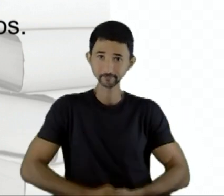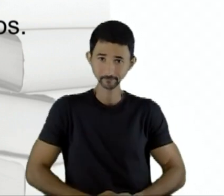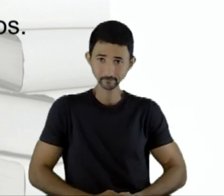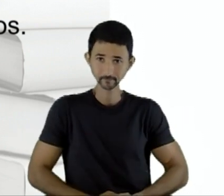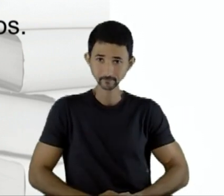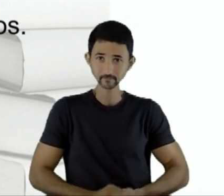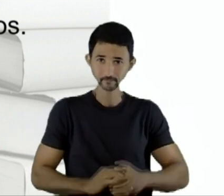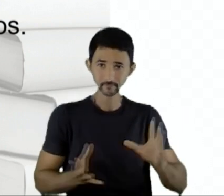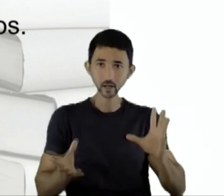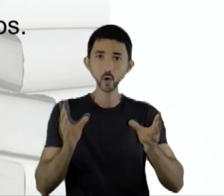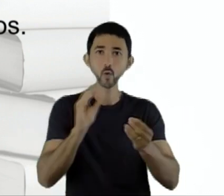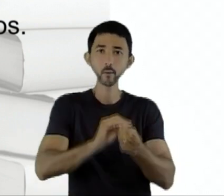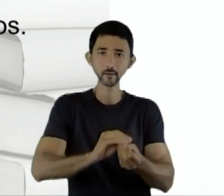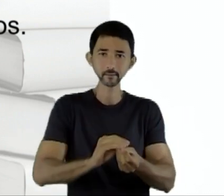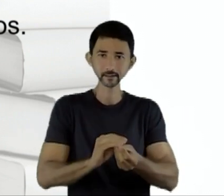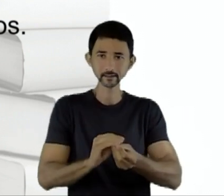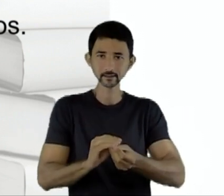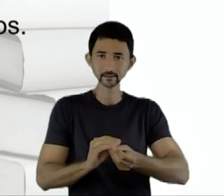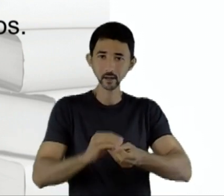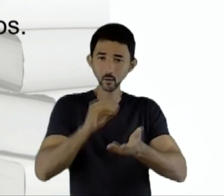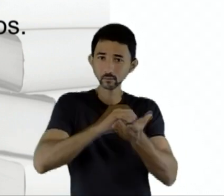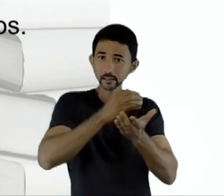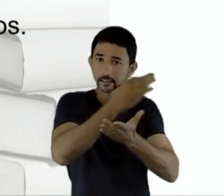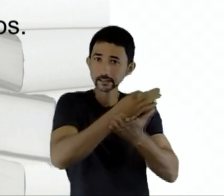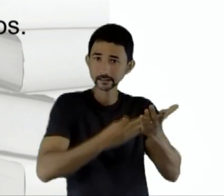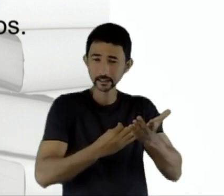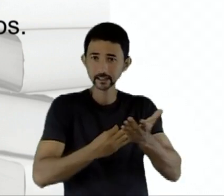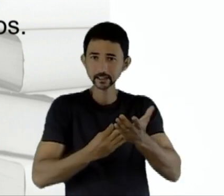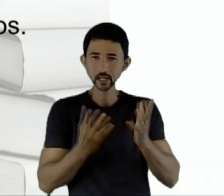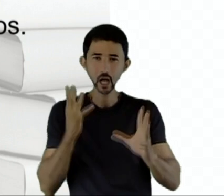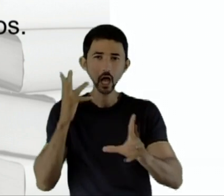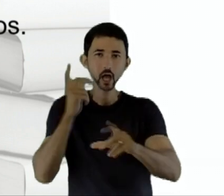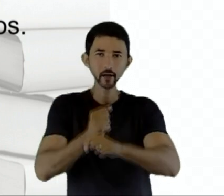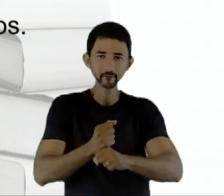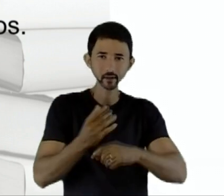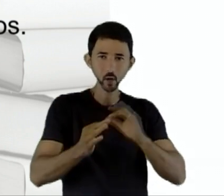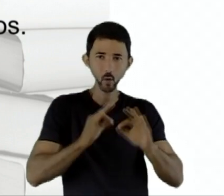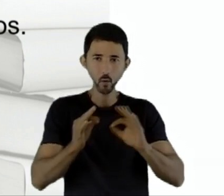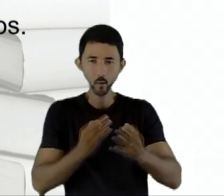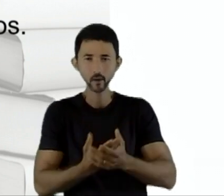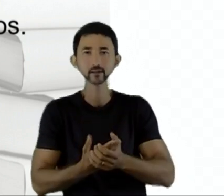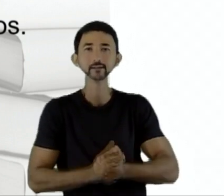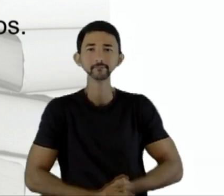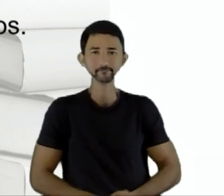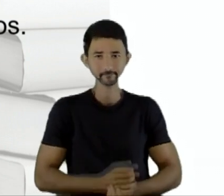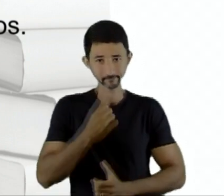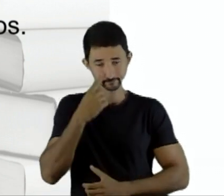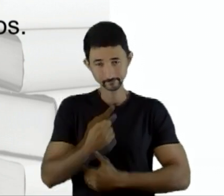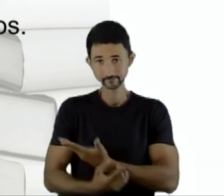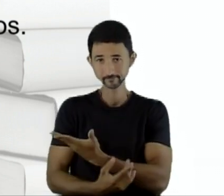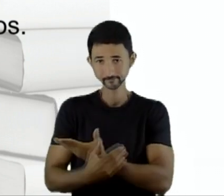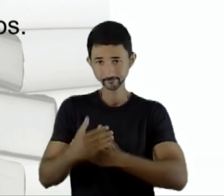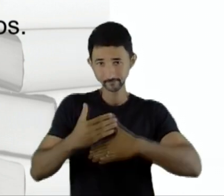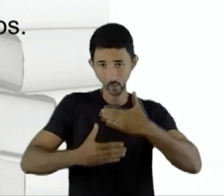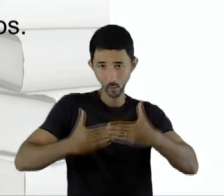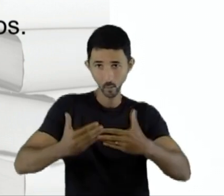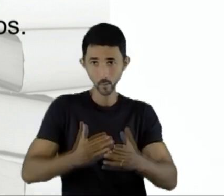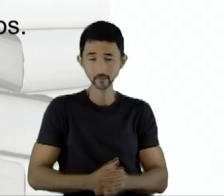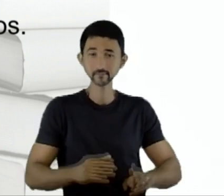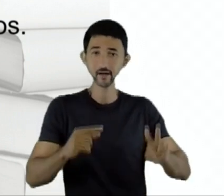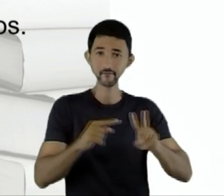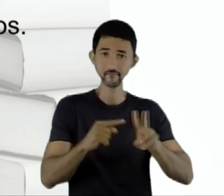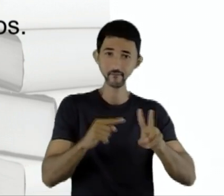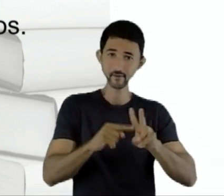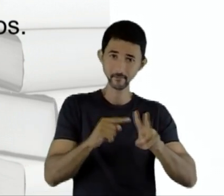da complementação das ideias no texto, revisando um pouquinho, como você está vendo aí, a transitividade